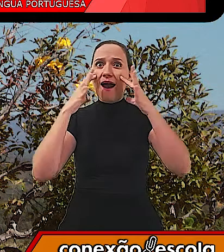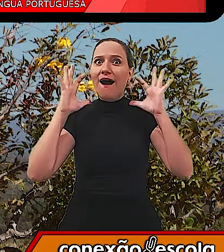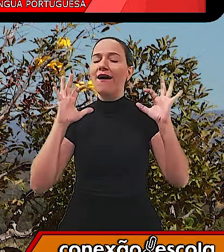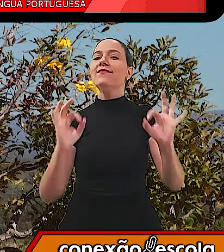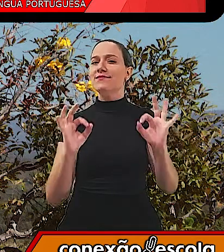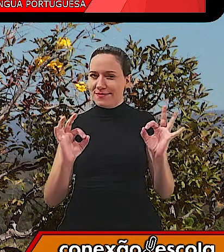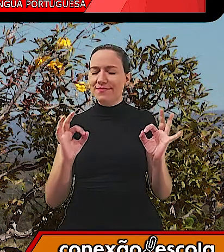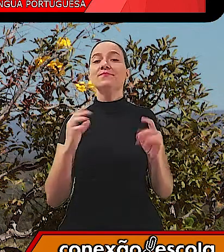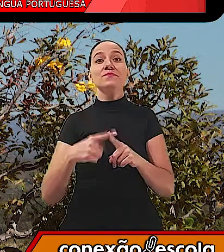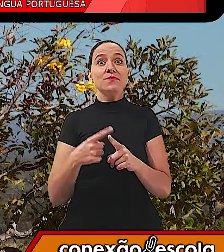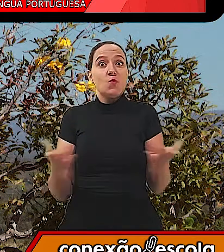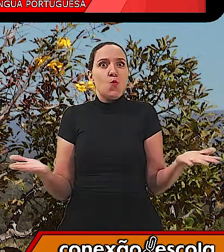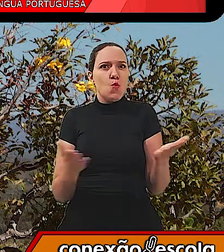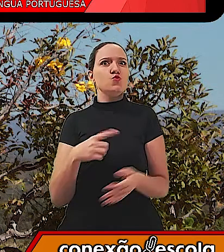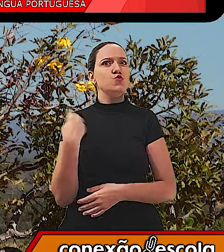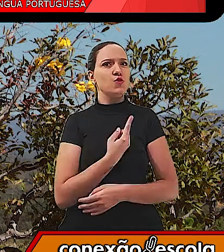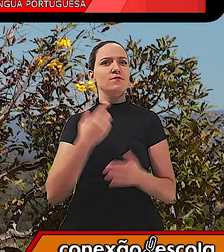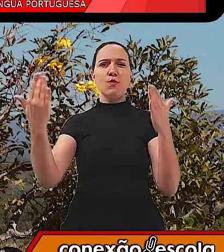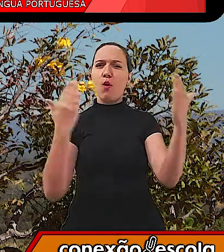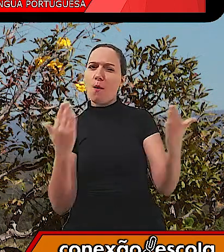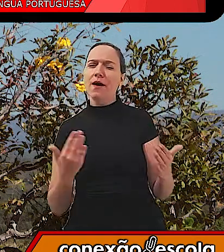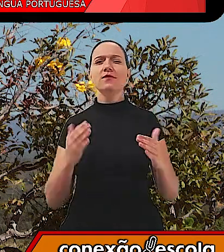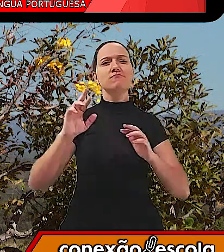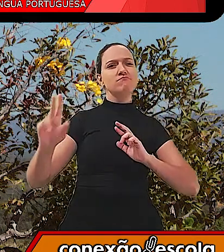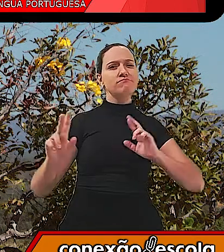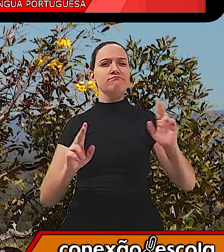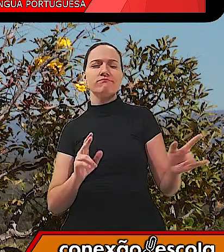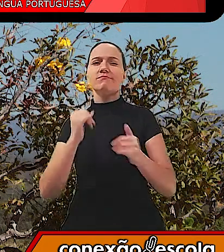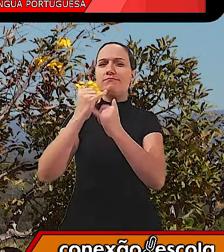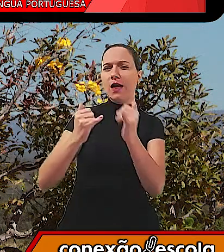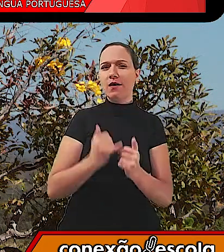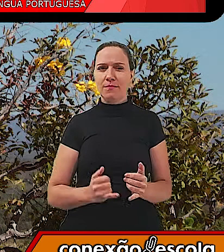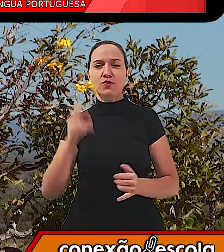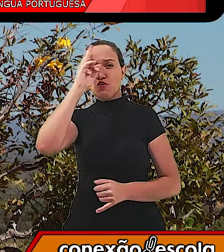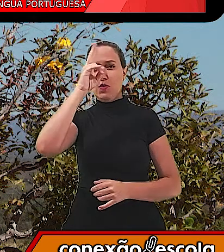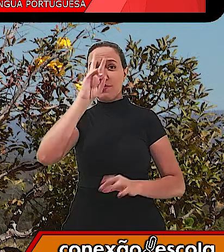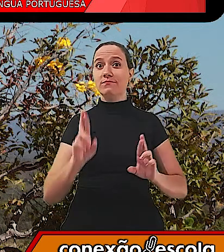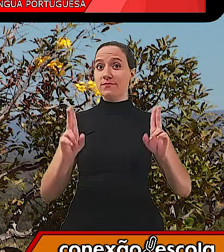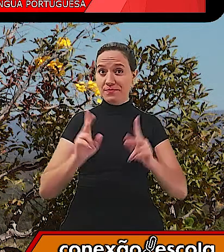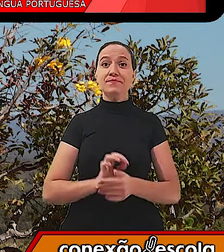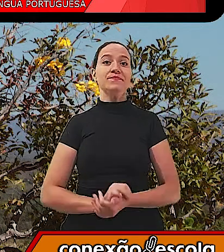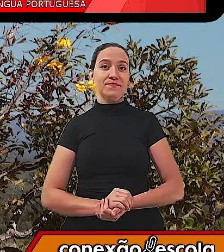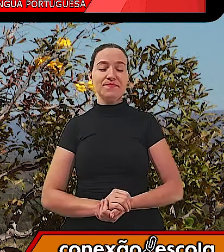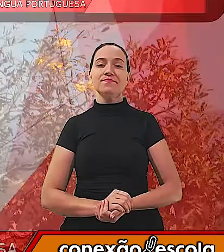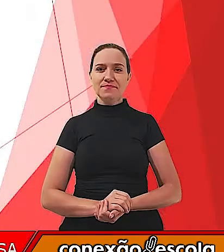atenção, pois hoje vamos fazer uma comparação entre duas histórias.